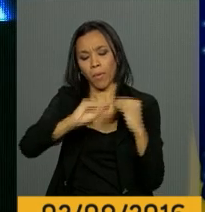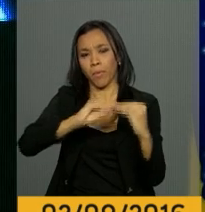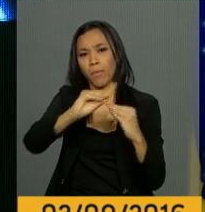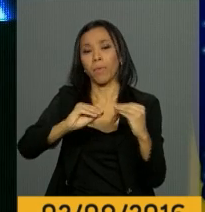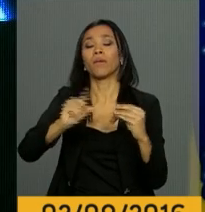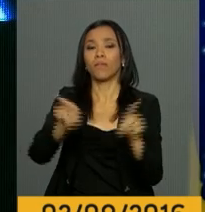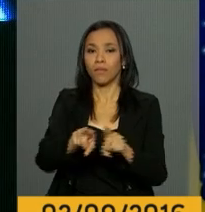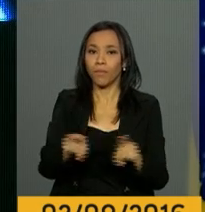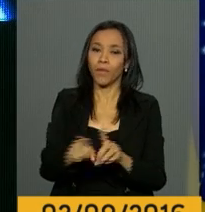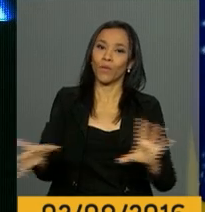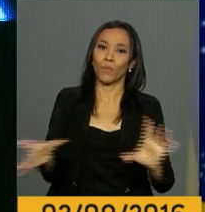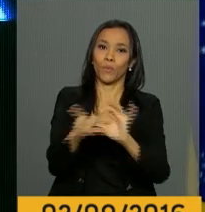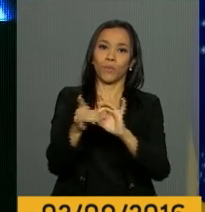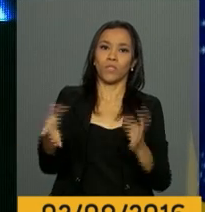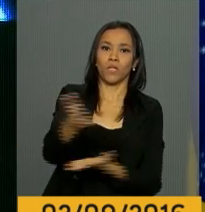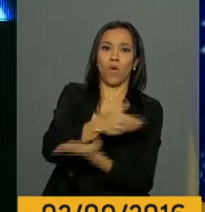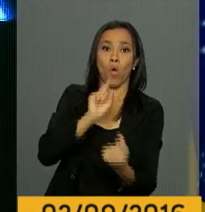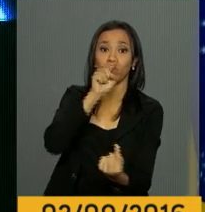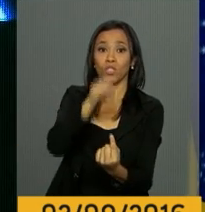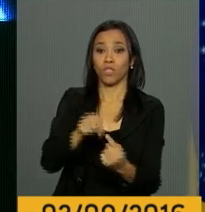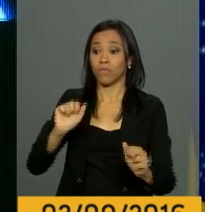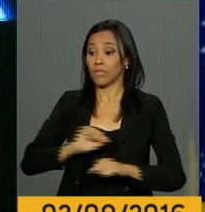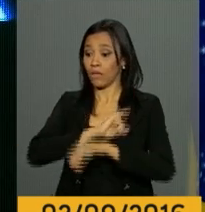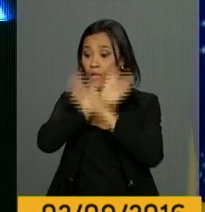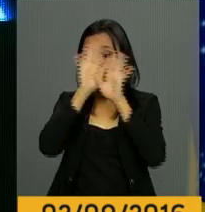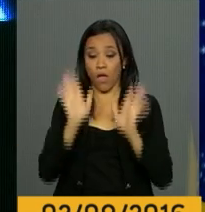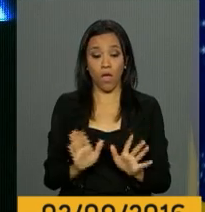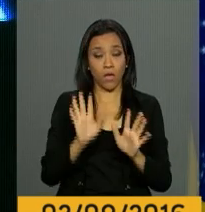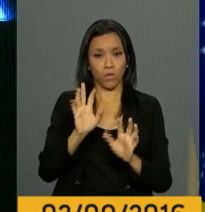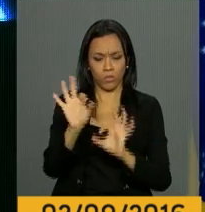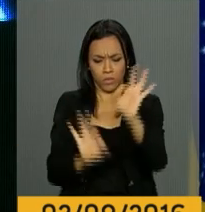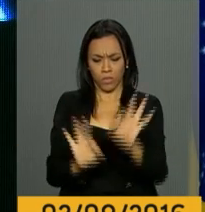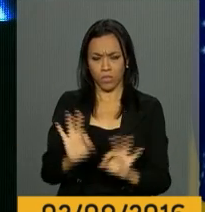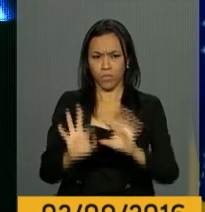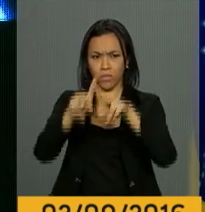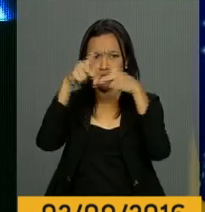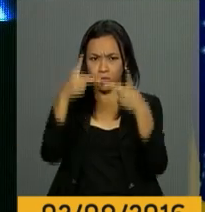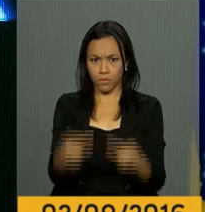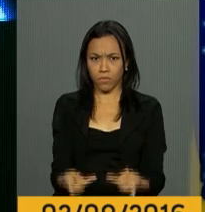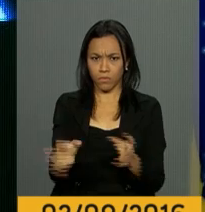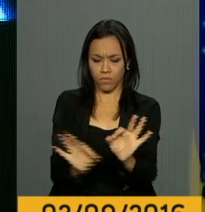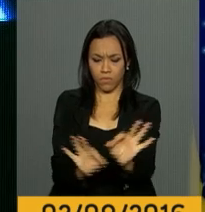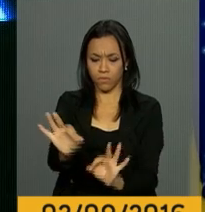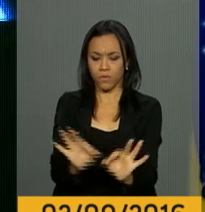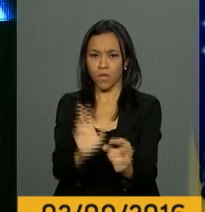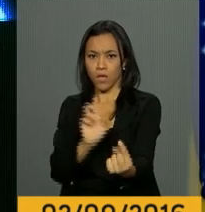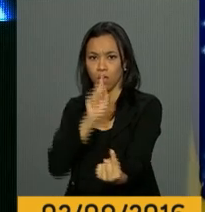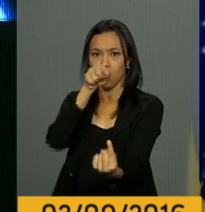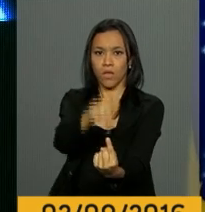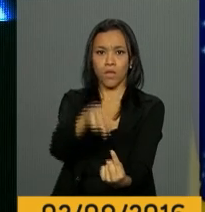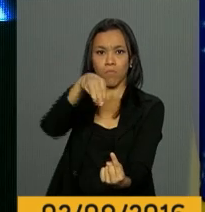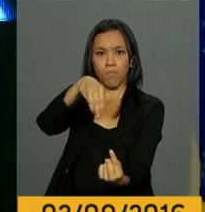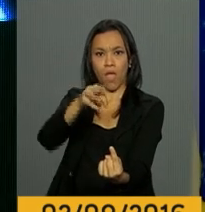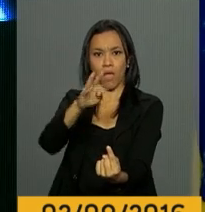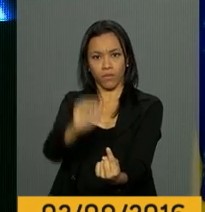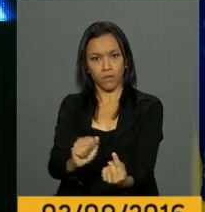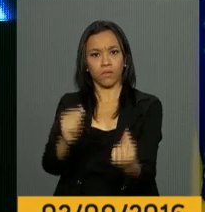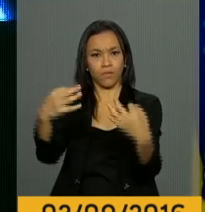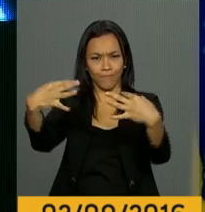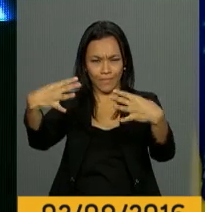em torno de objetivos claros, planejamento cuidadoso e metas precisas.